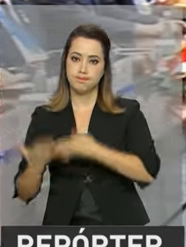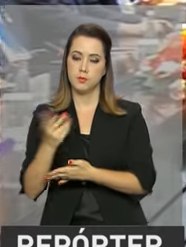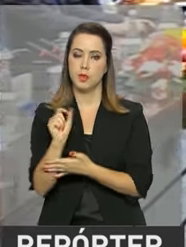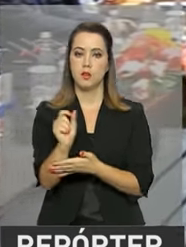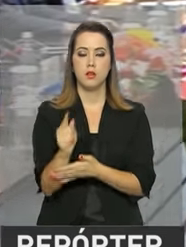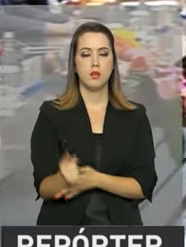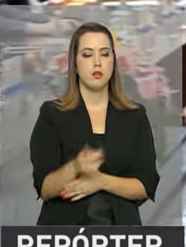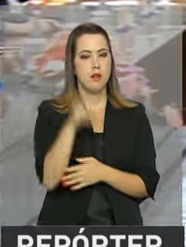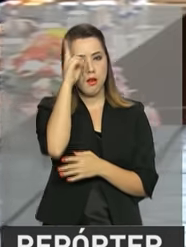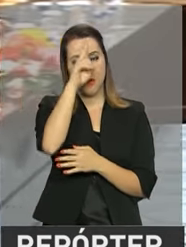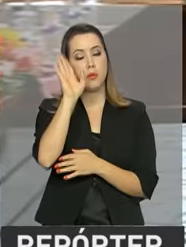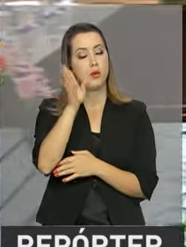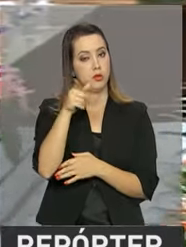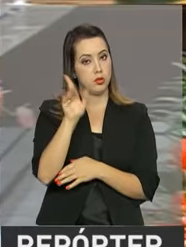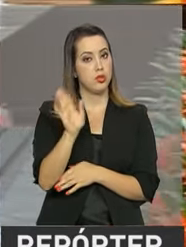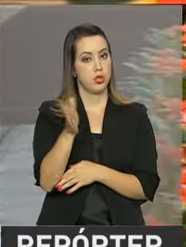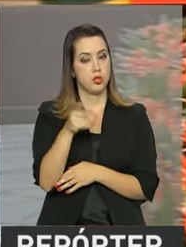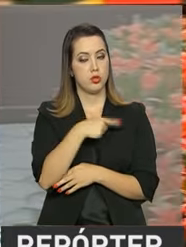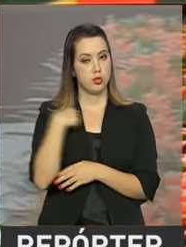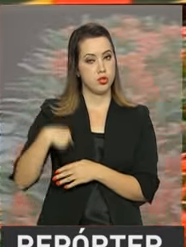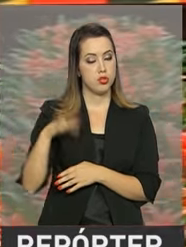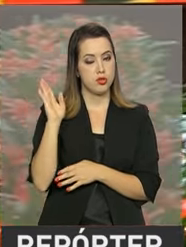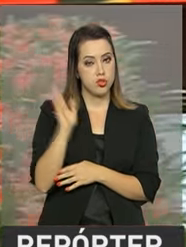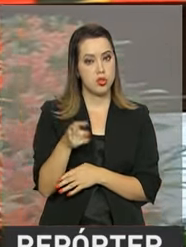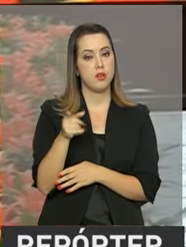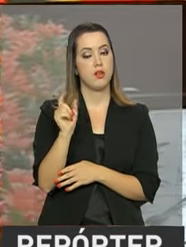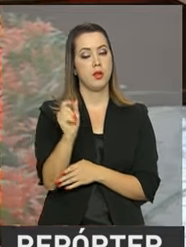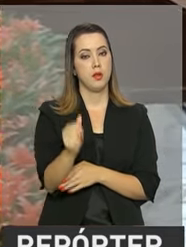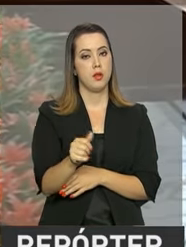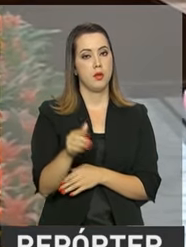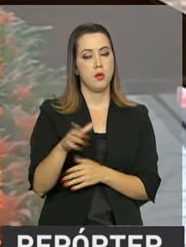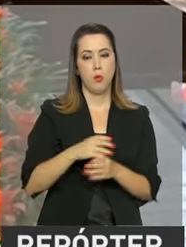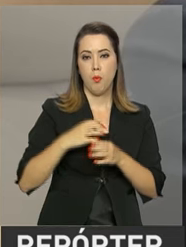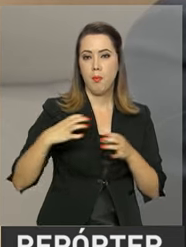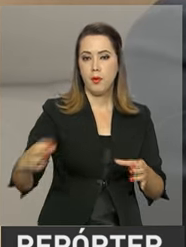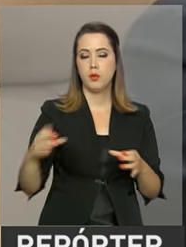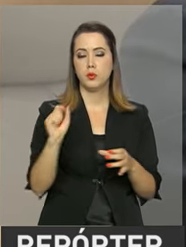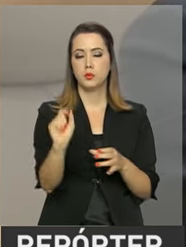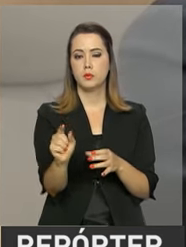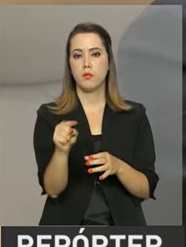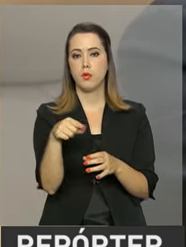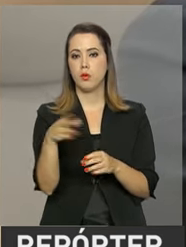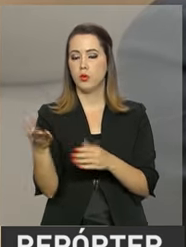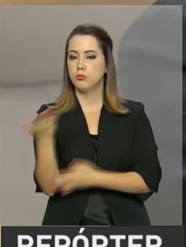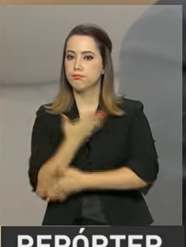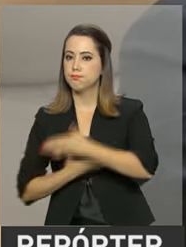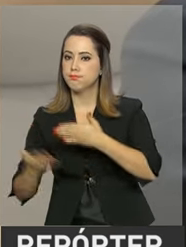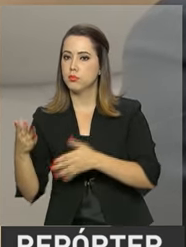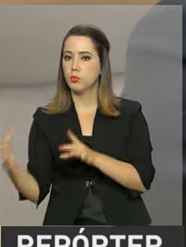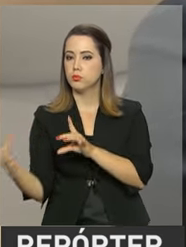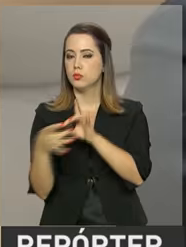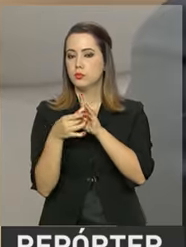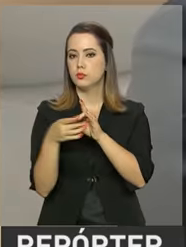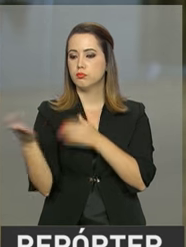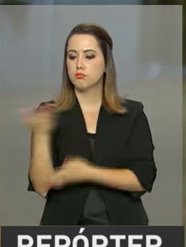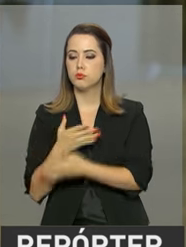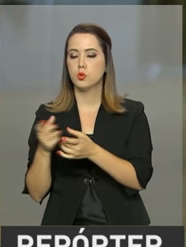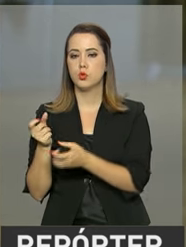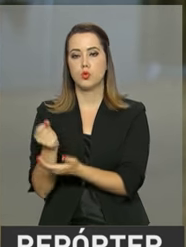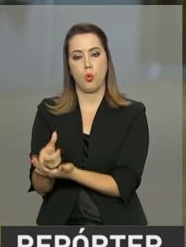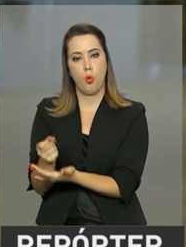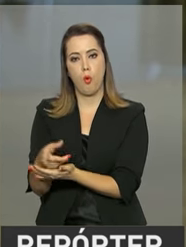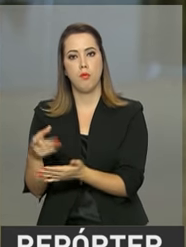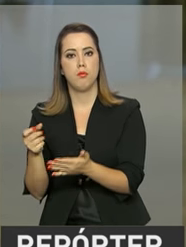maior parceiro comercial do Brasil no mundo desde 2009. Antes, em Xangai, centro